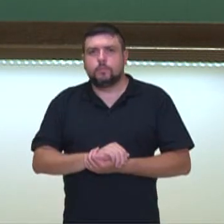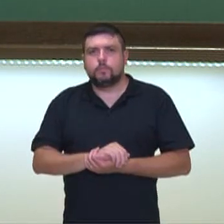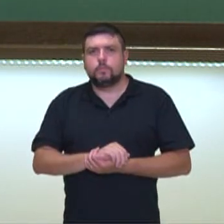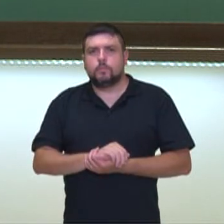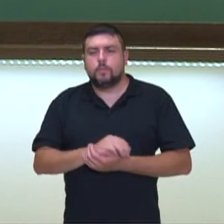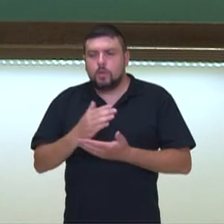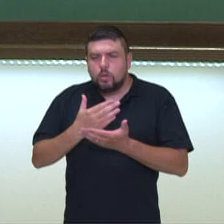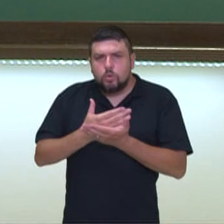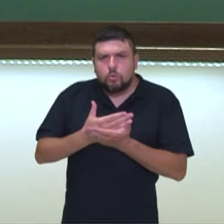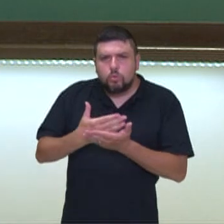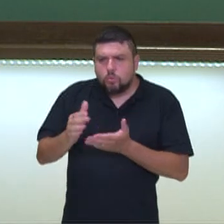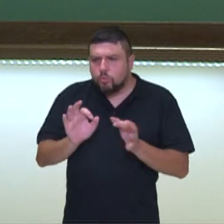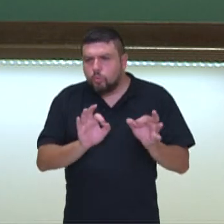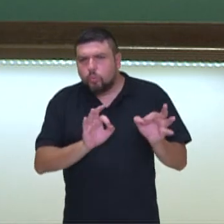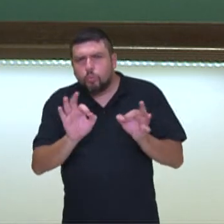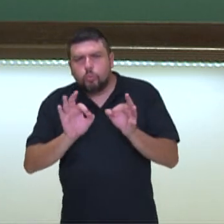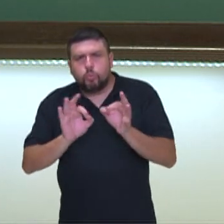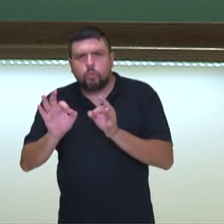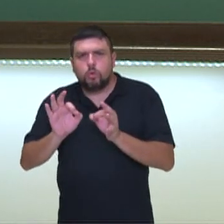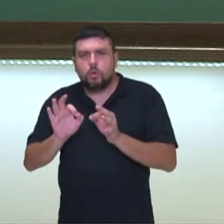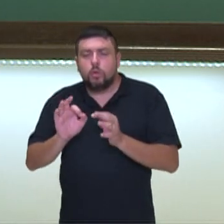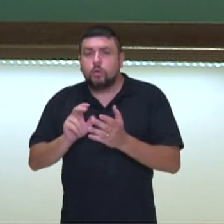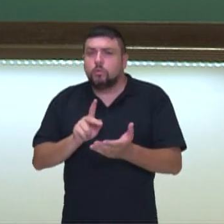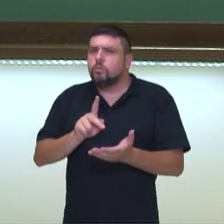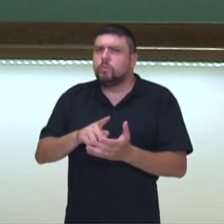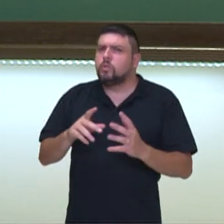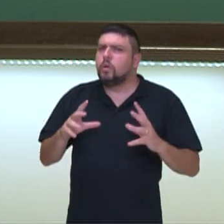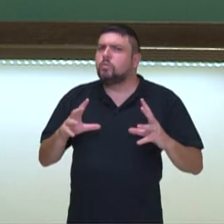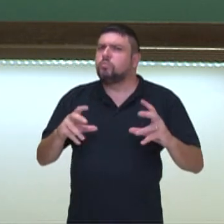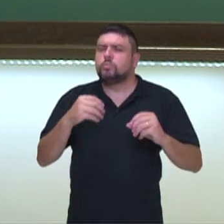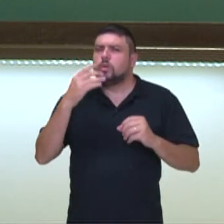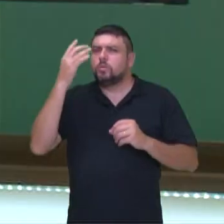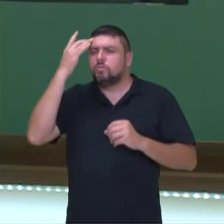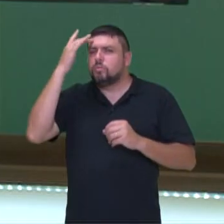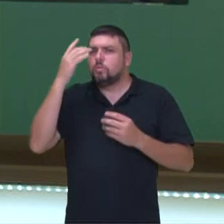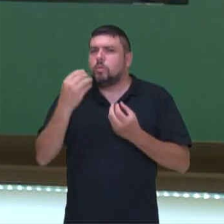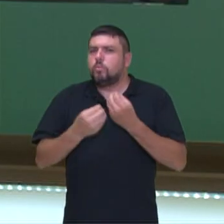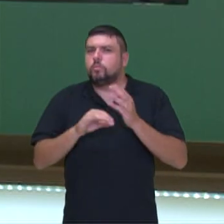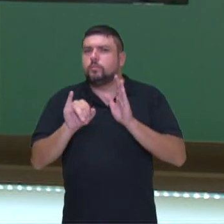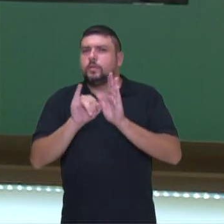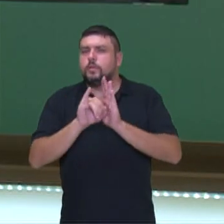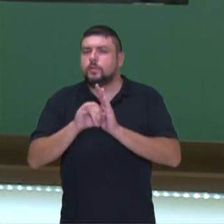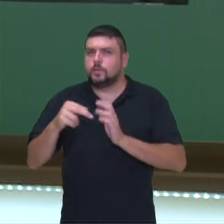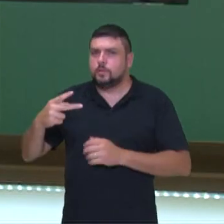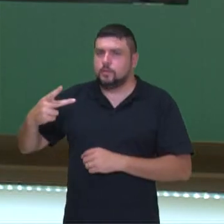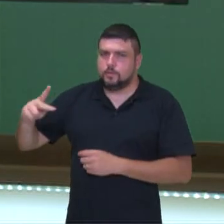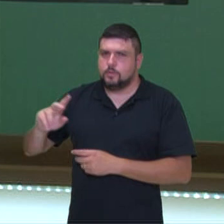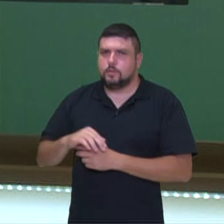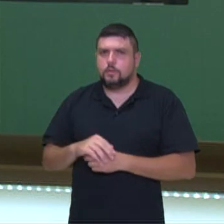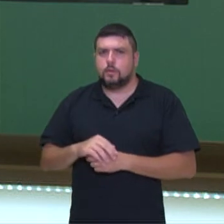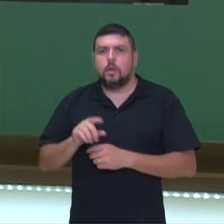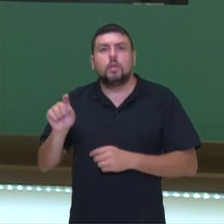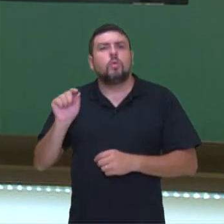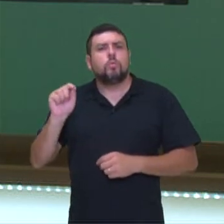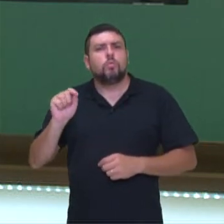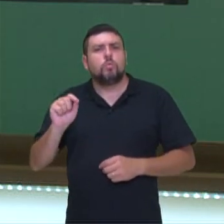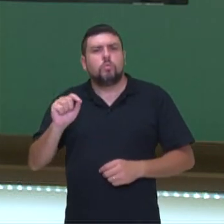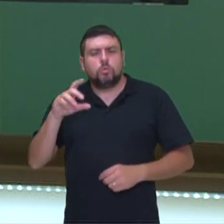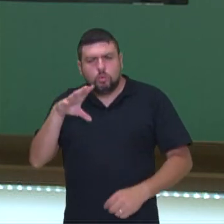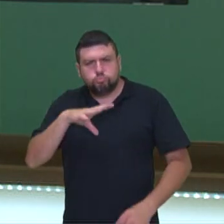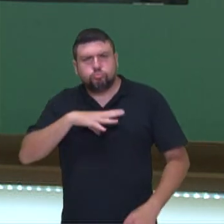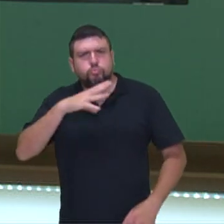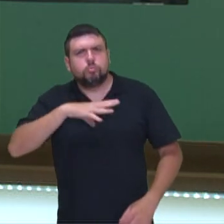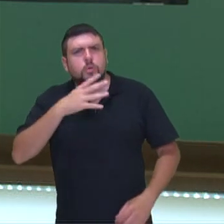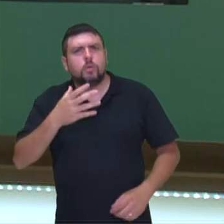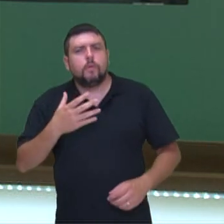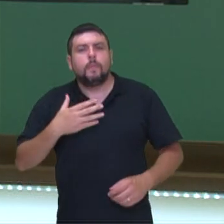certo qual é a identidade dele. Ele é um cara que é ousado demais. Ele gosta de chamar a atenção,